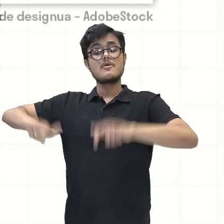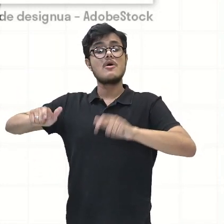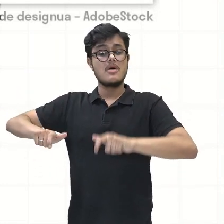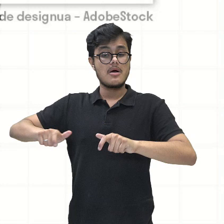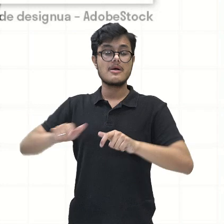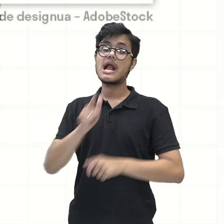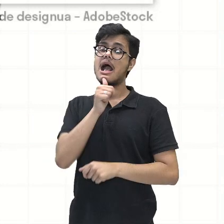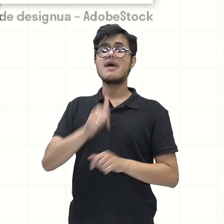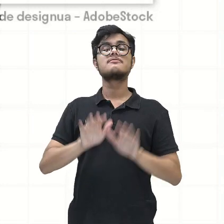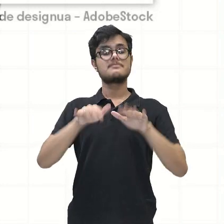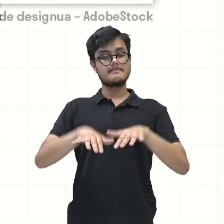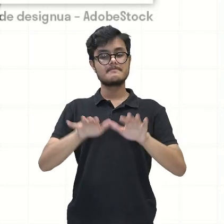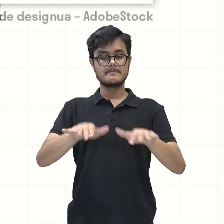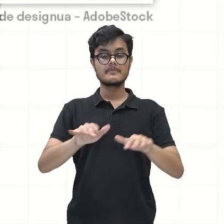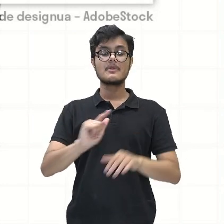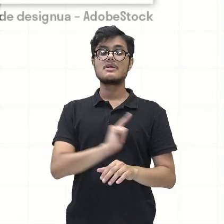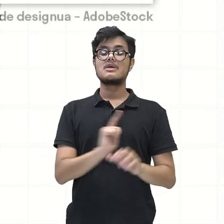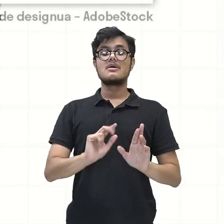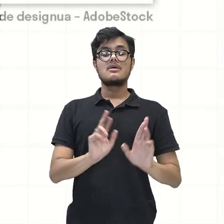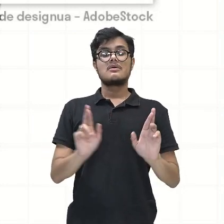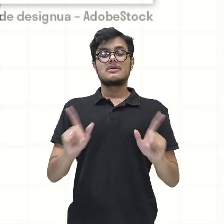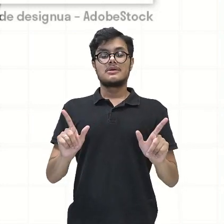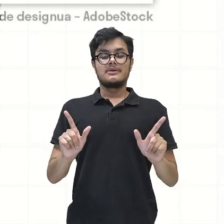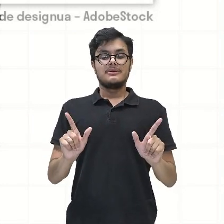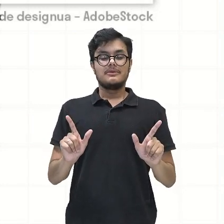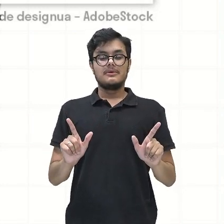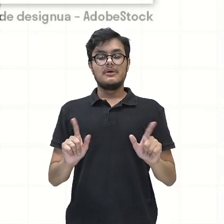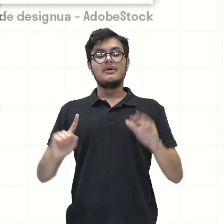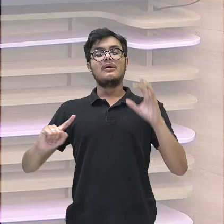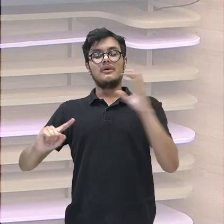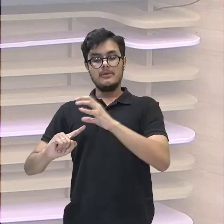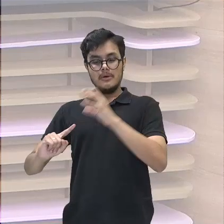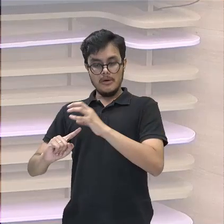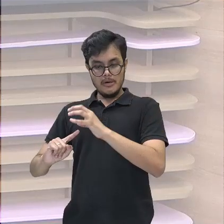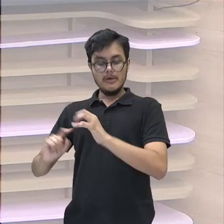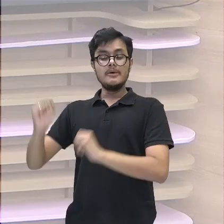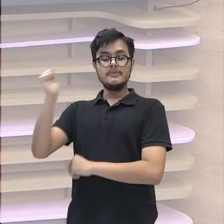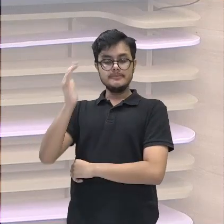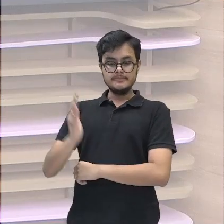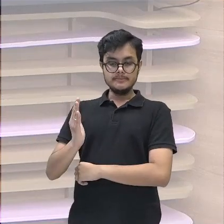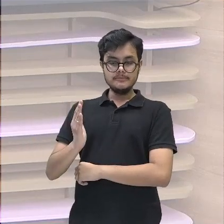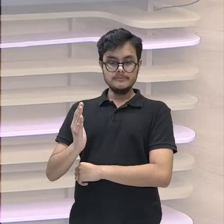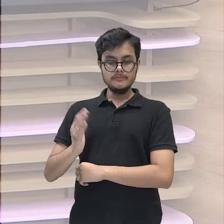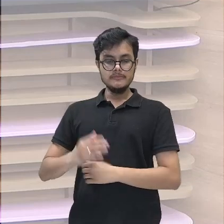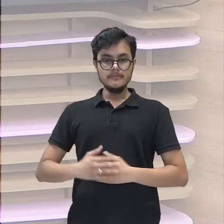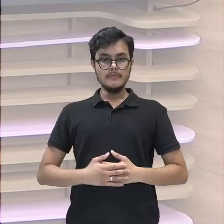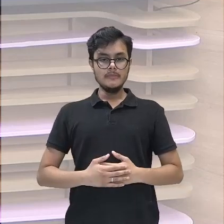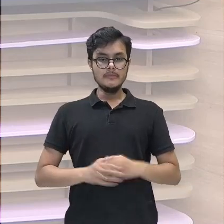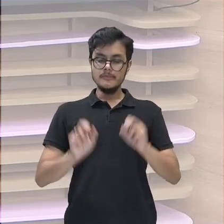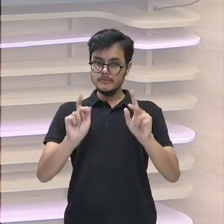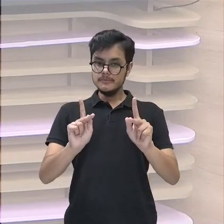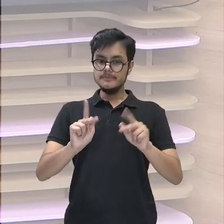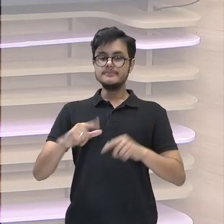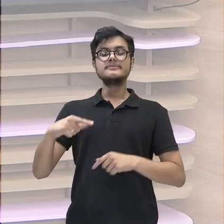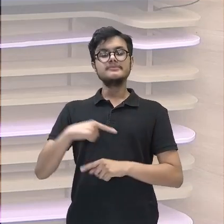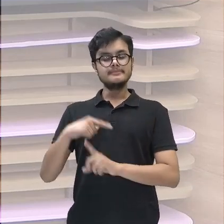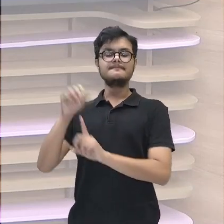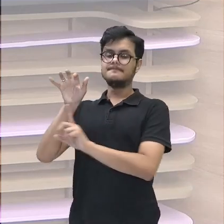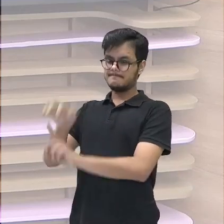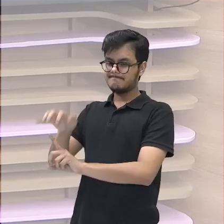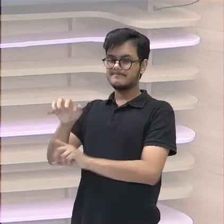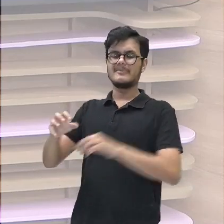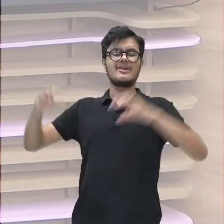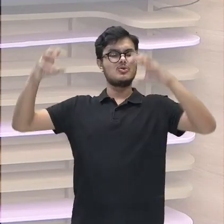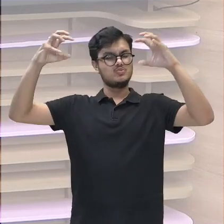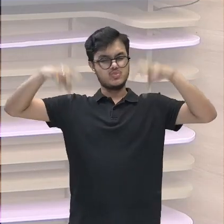ela vai também causar mudanças atmosféricas no Brasil. Ela vai causar bastante